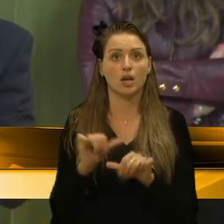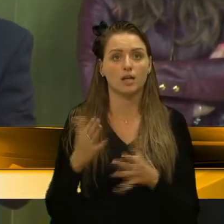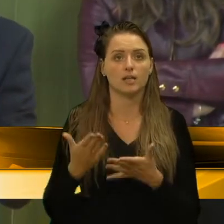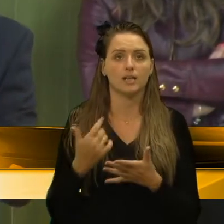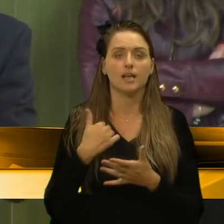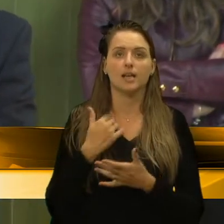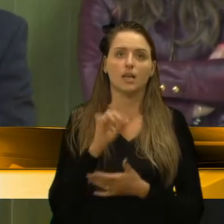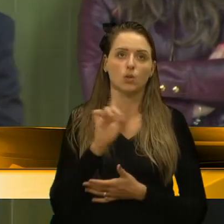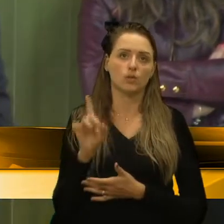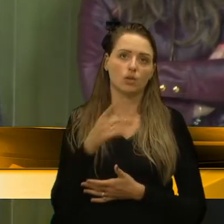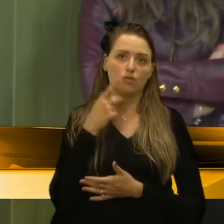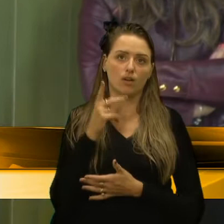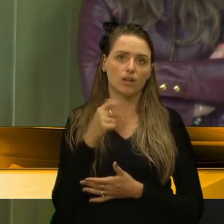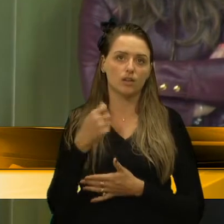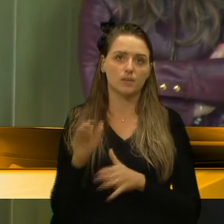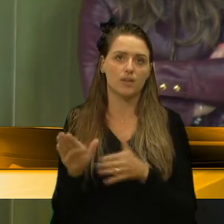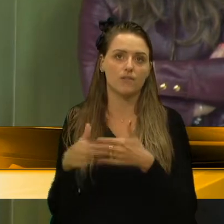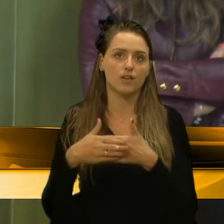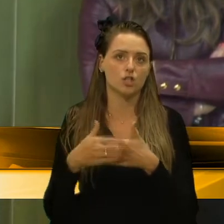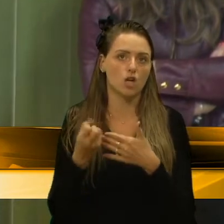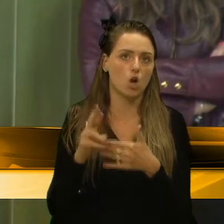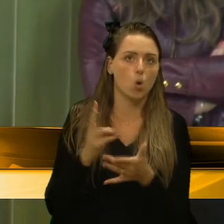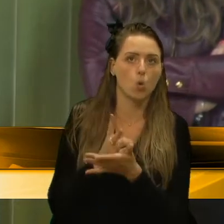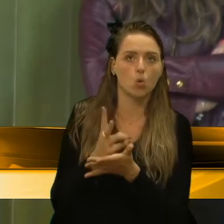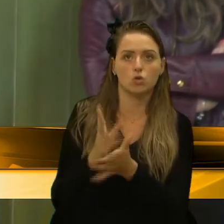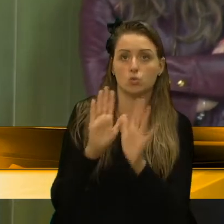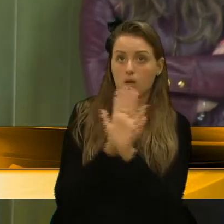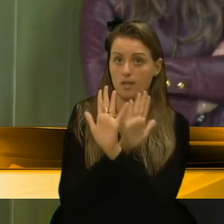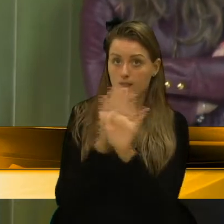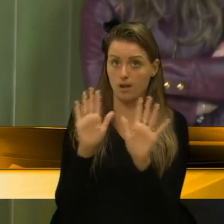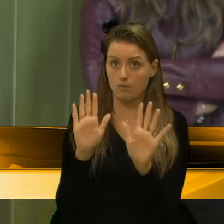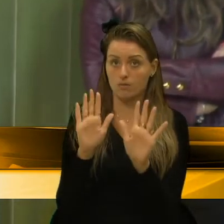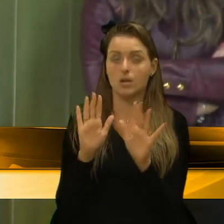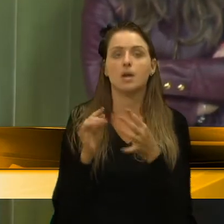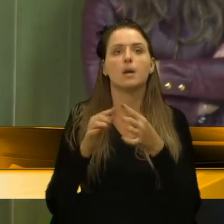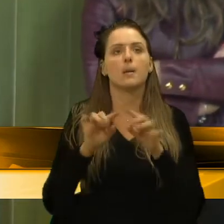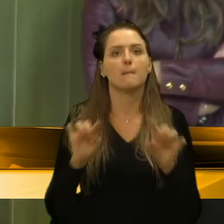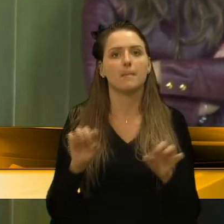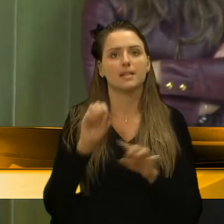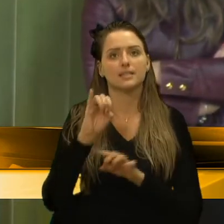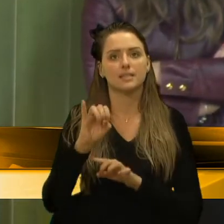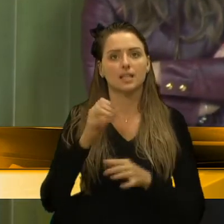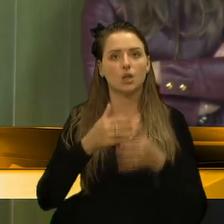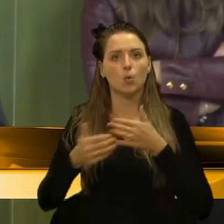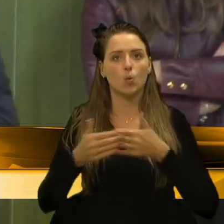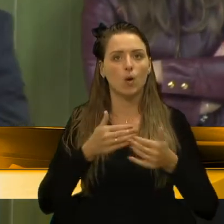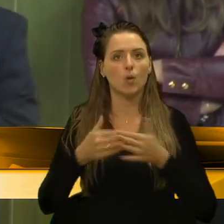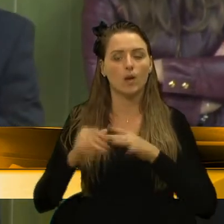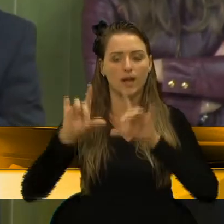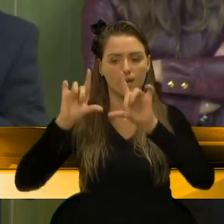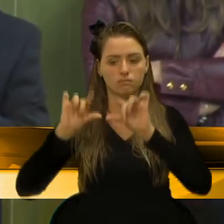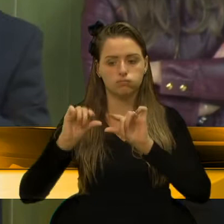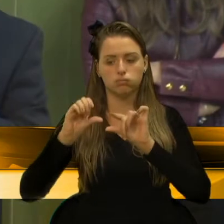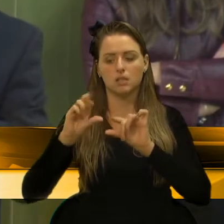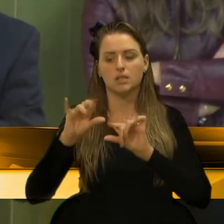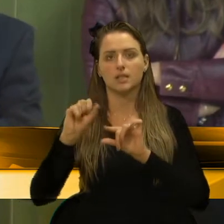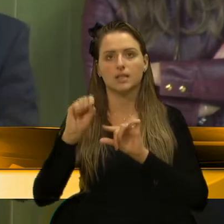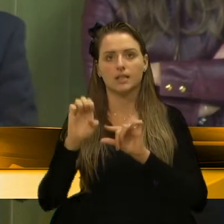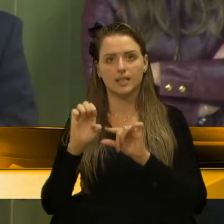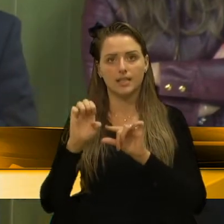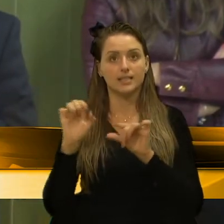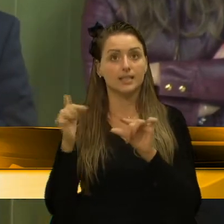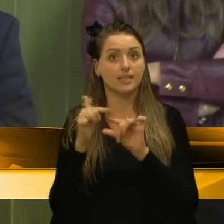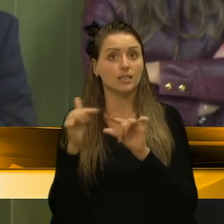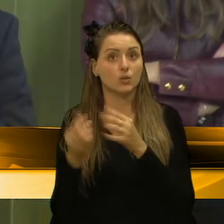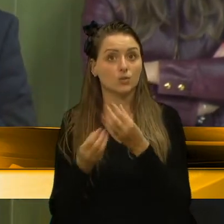que mexer ou fechar a orquestra. Mas, em casos de qualquer que seja a crise e se torne